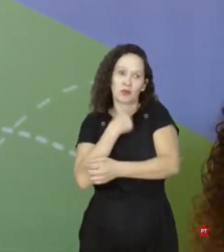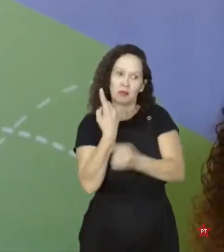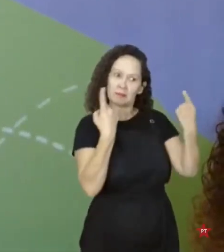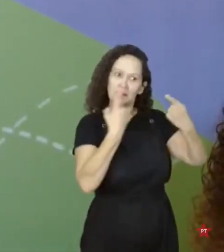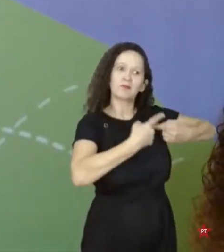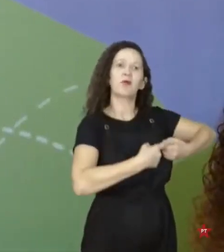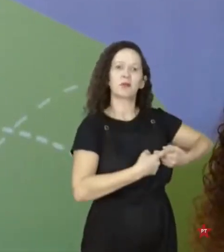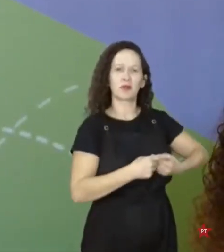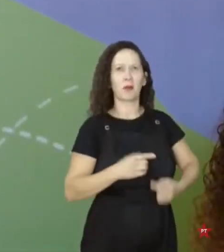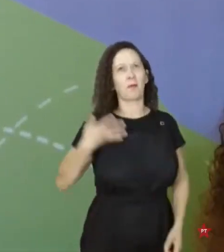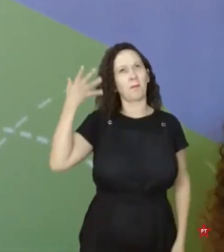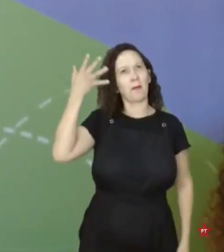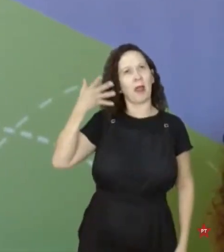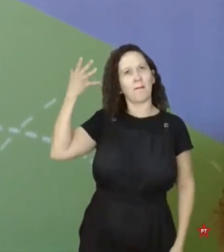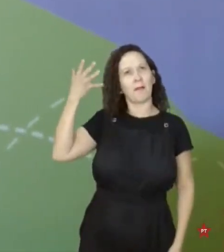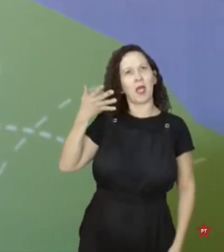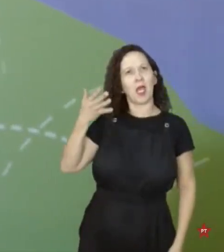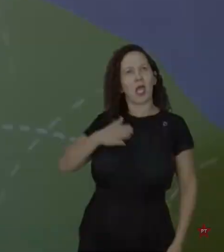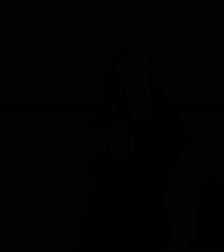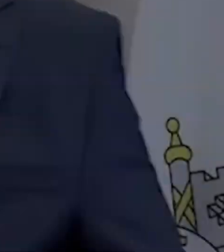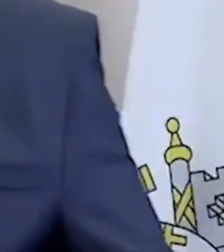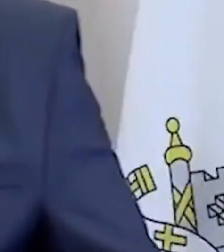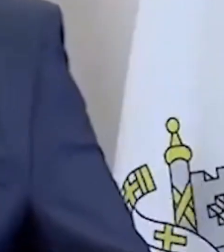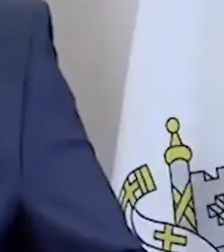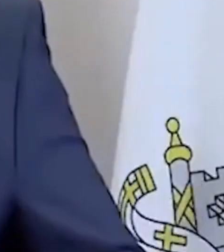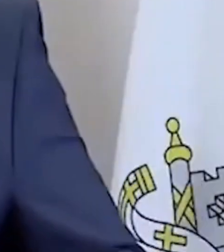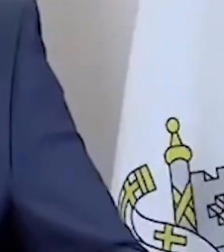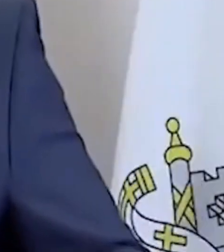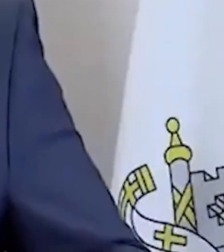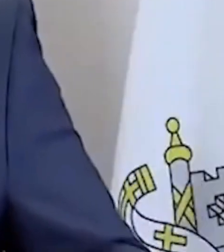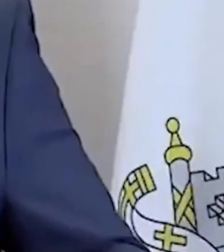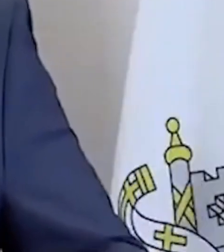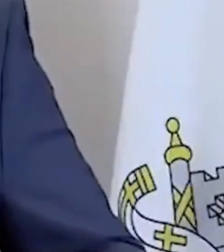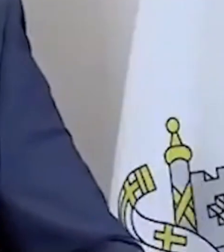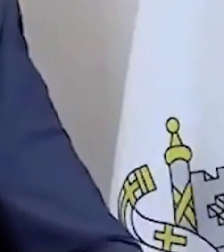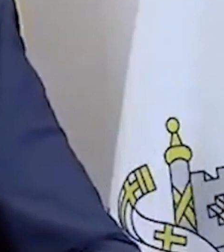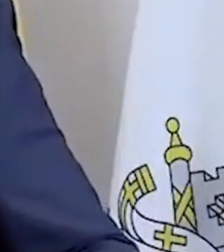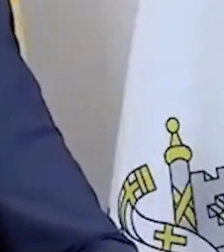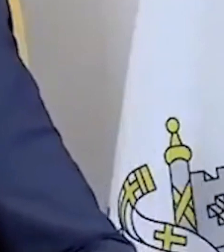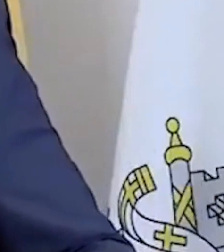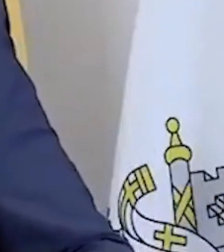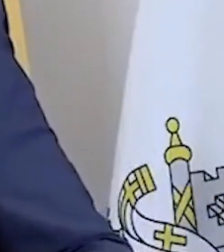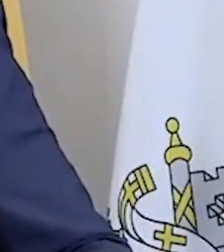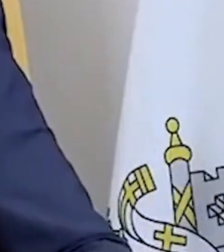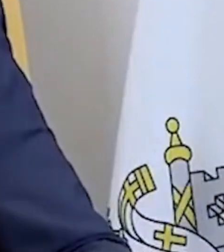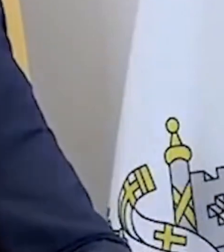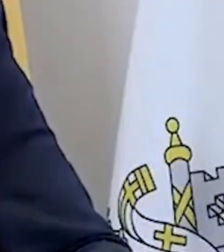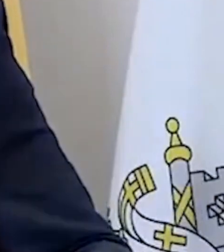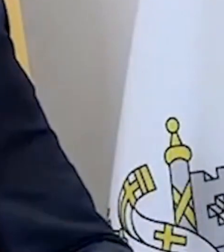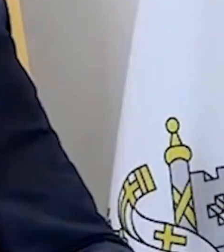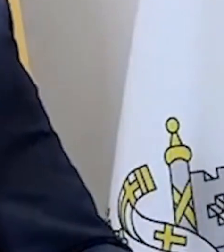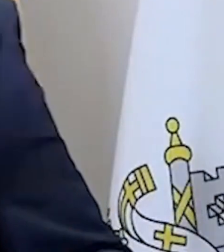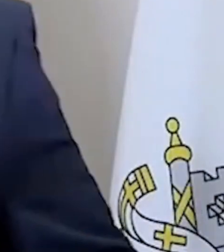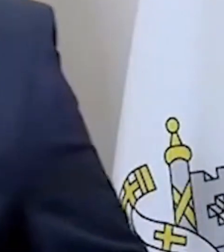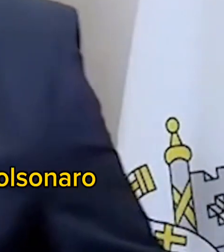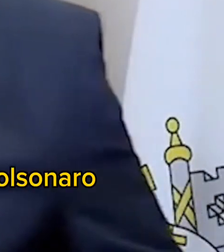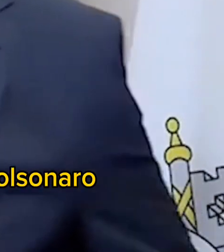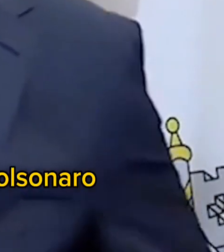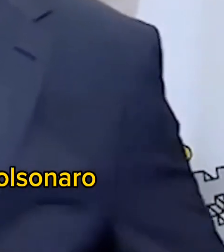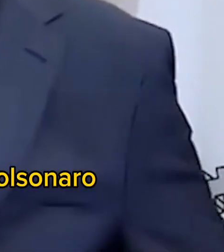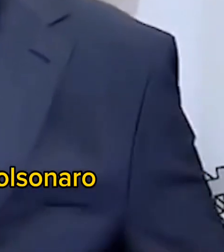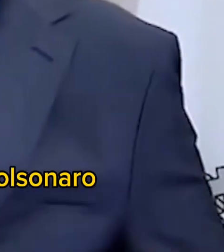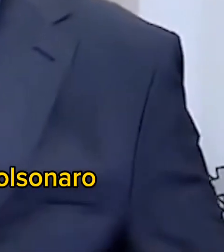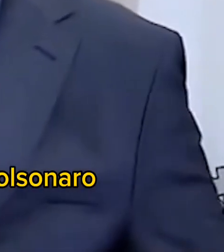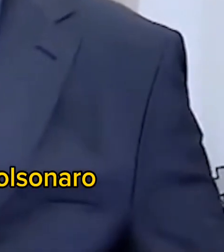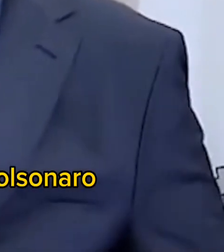e deputados do Centrão, informou o jornal. Então, o Ministério da Saúde, comandado por Nícia Trindade, tem 3 bilhões